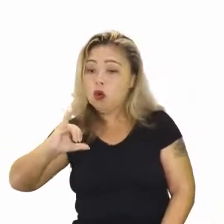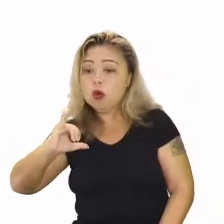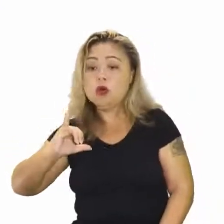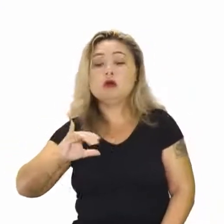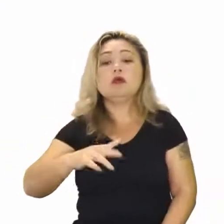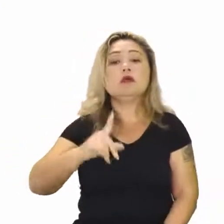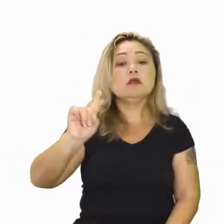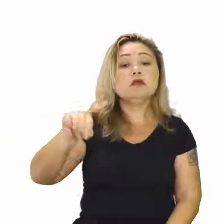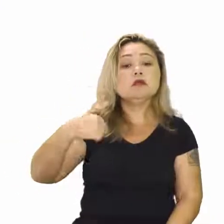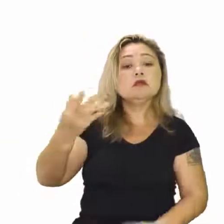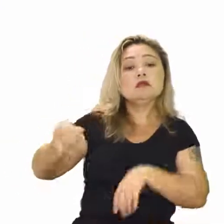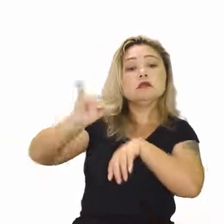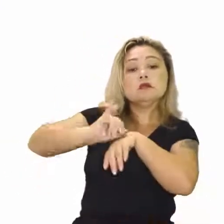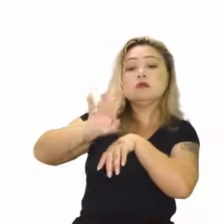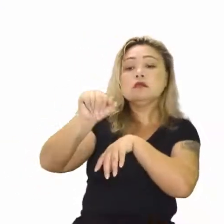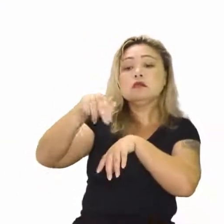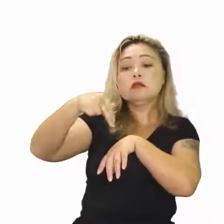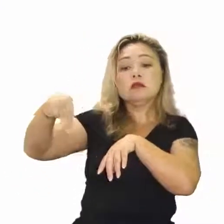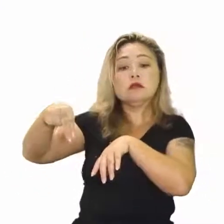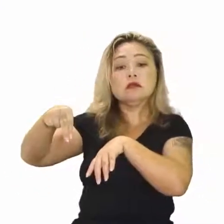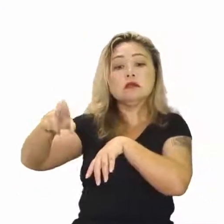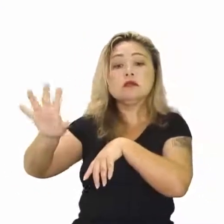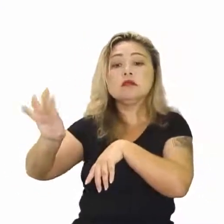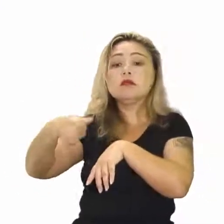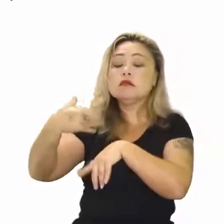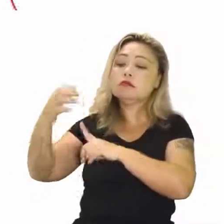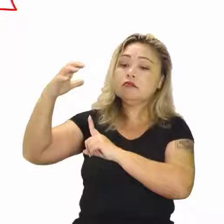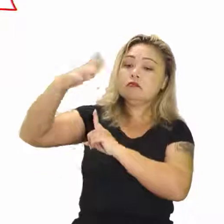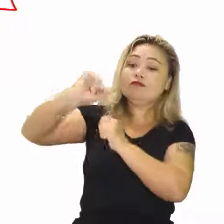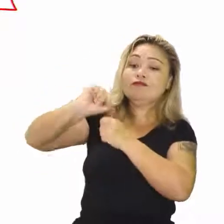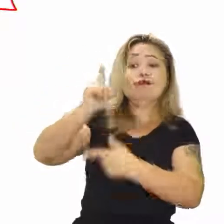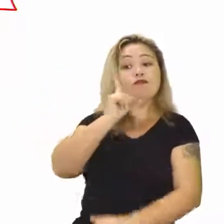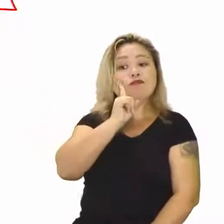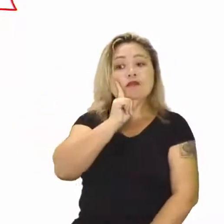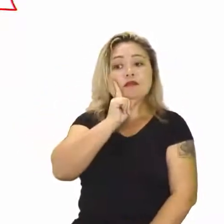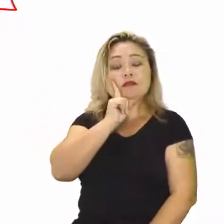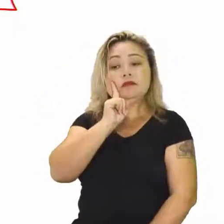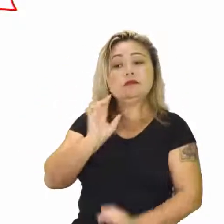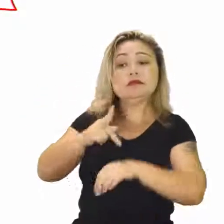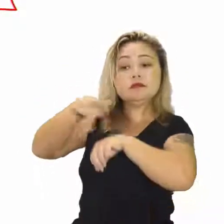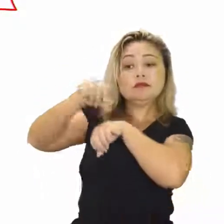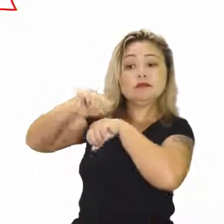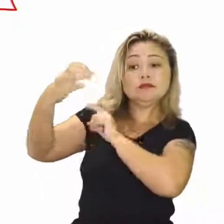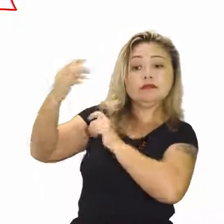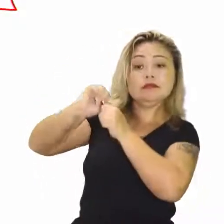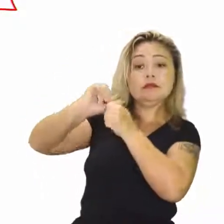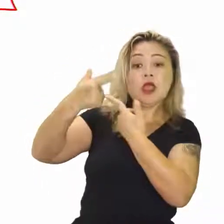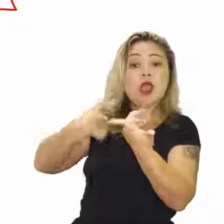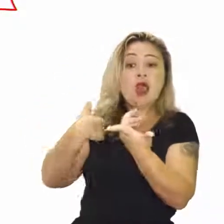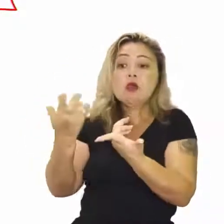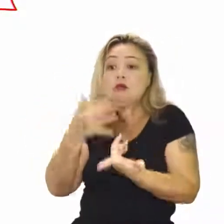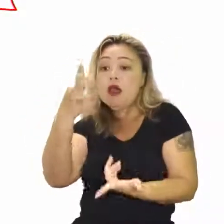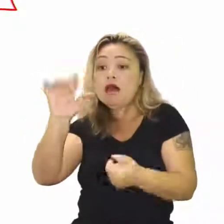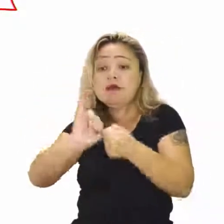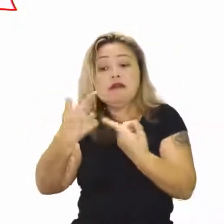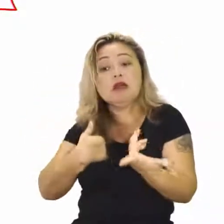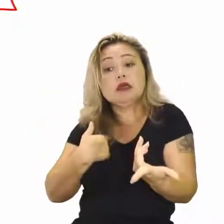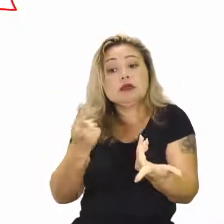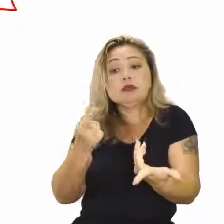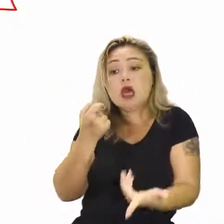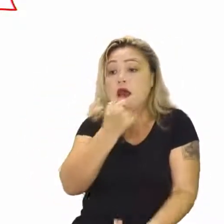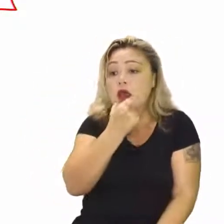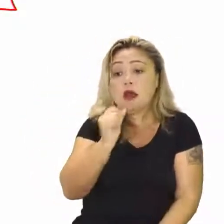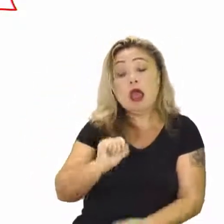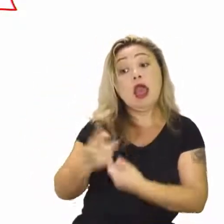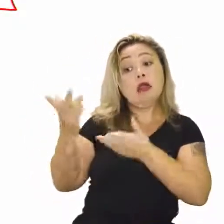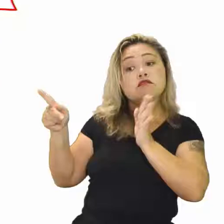Bonn, sob influência de quem? Dos Estados Unidos. Agora não está mais a Inglaterra, não está mais a França, está sob